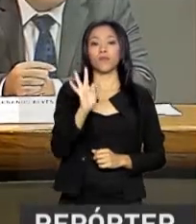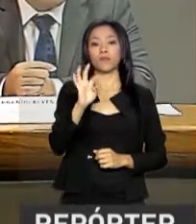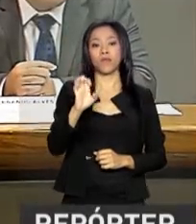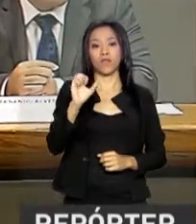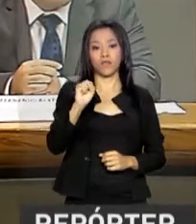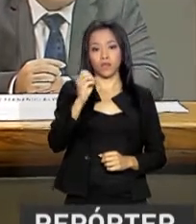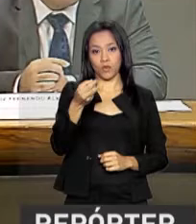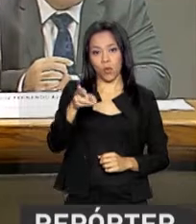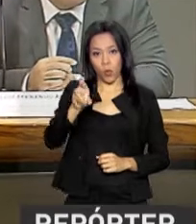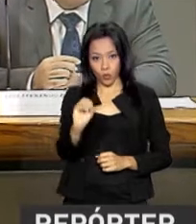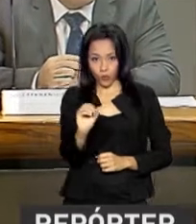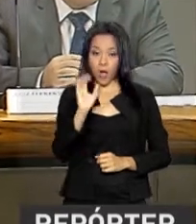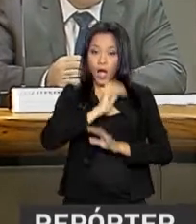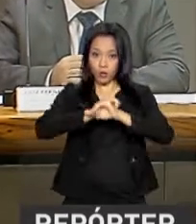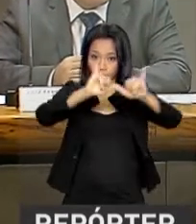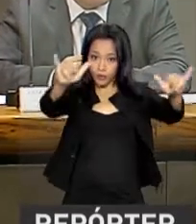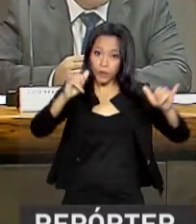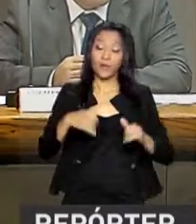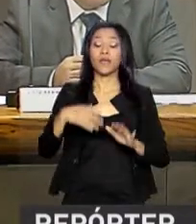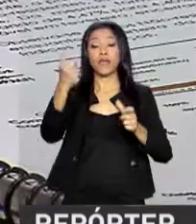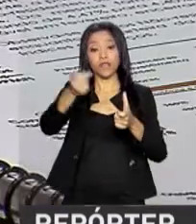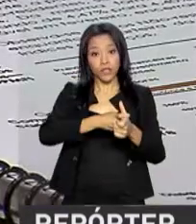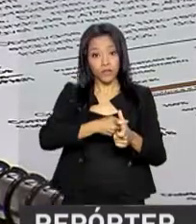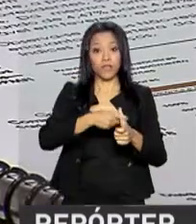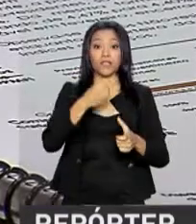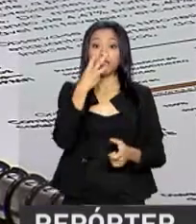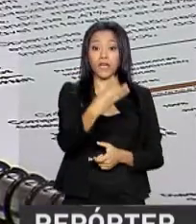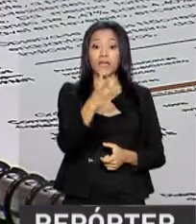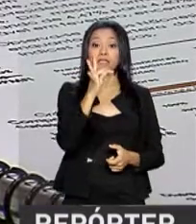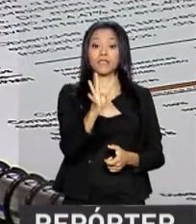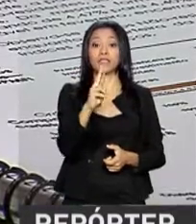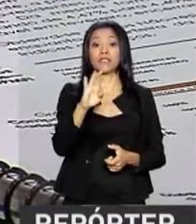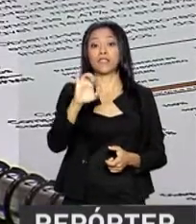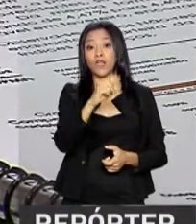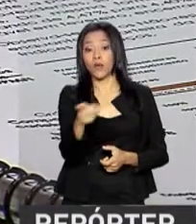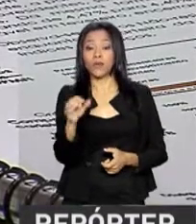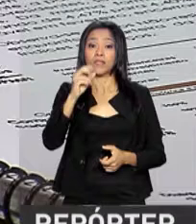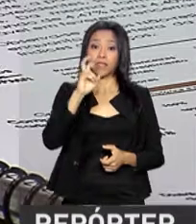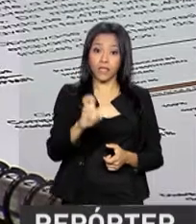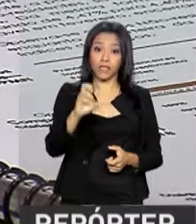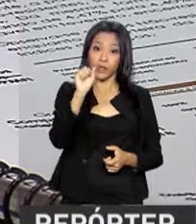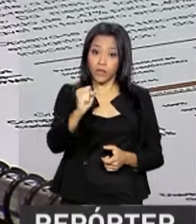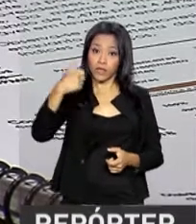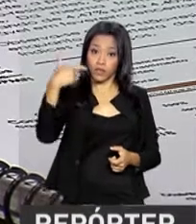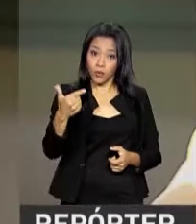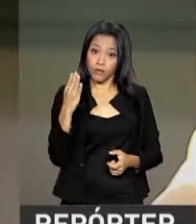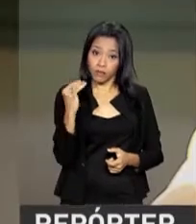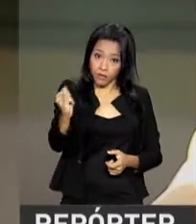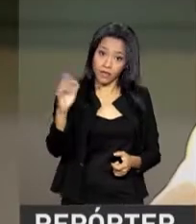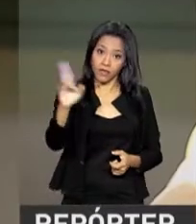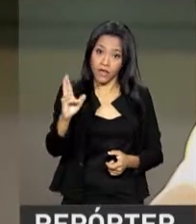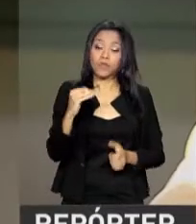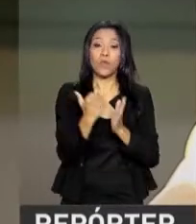que a dívida pública do governo federal chegou a 3 trilhões 582 bilhões de reais em fevereiro um